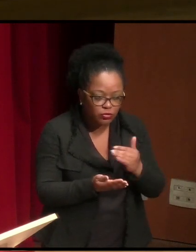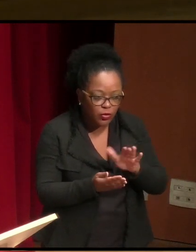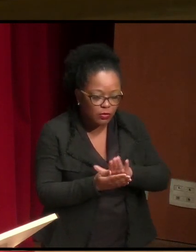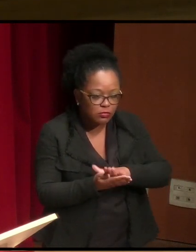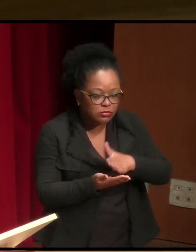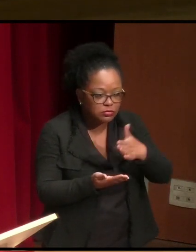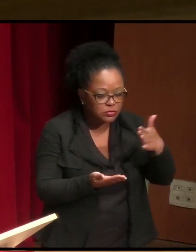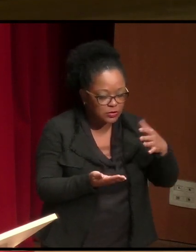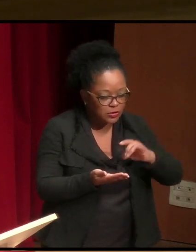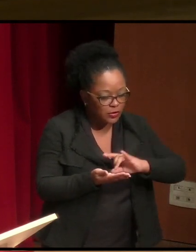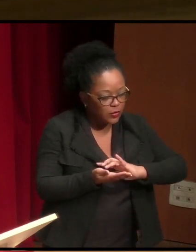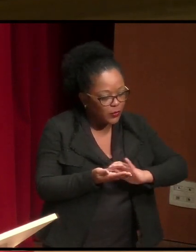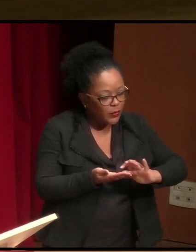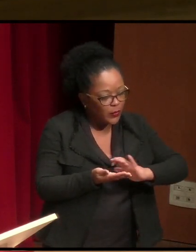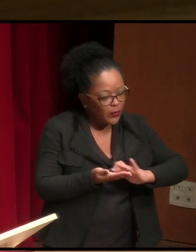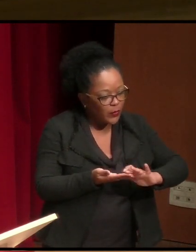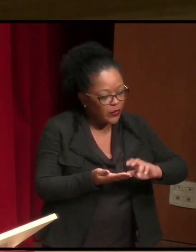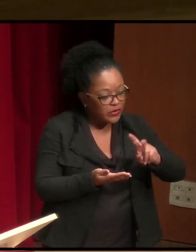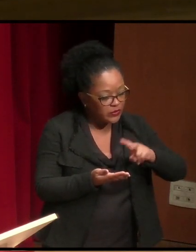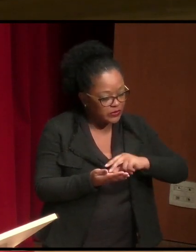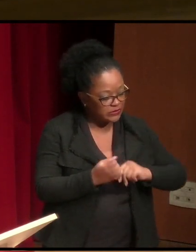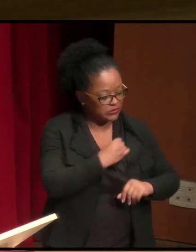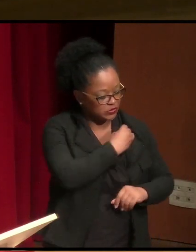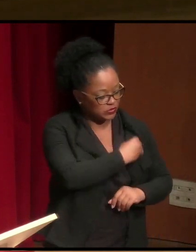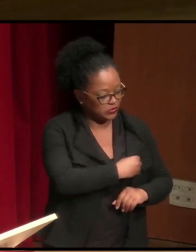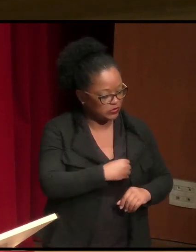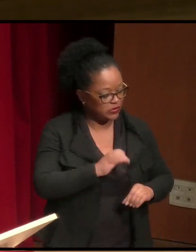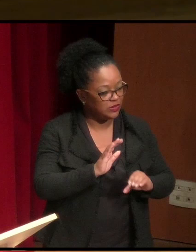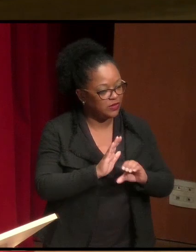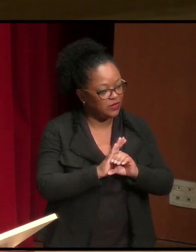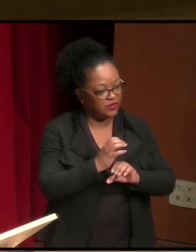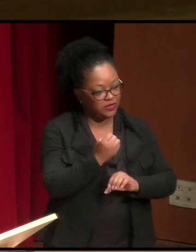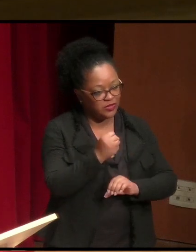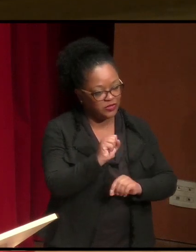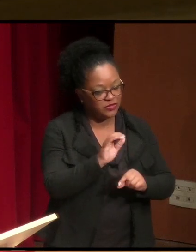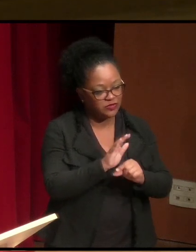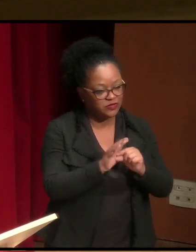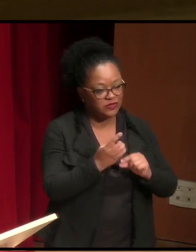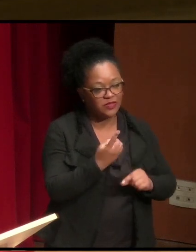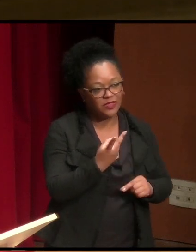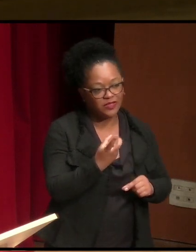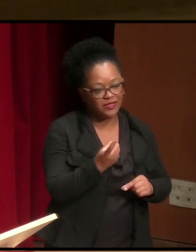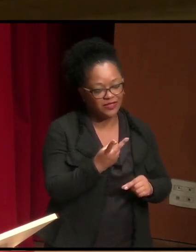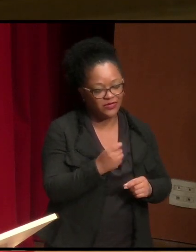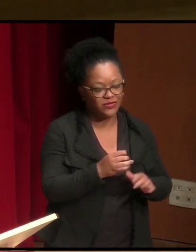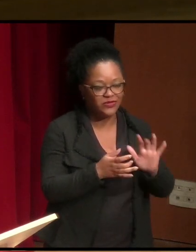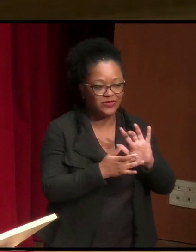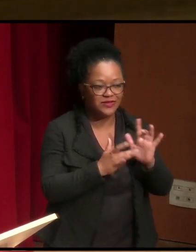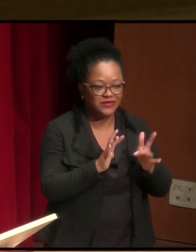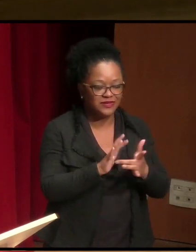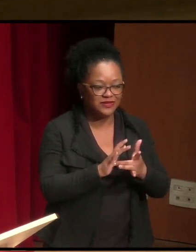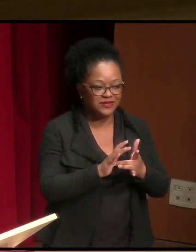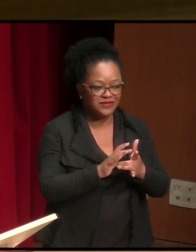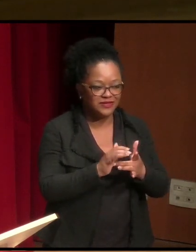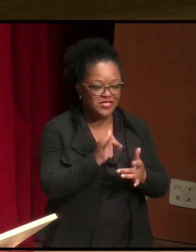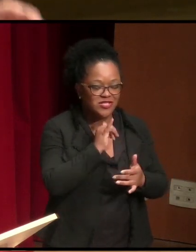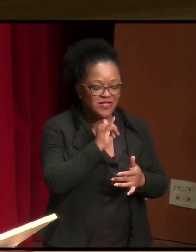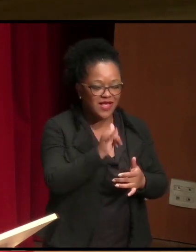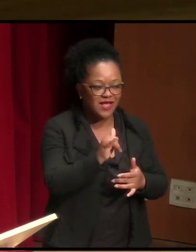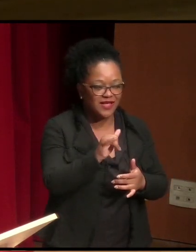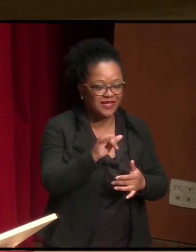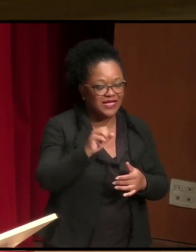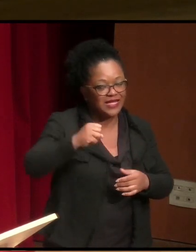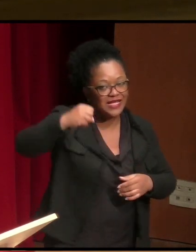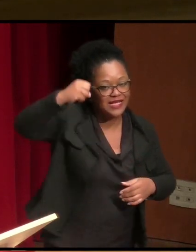versículo que eu mais gosto, que é João 8,12, quando ele diz, né, quando o Senhor Jesus diz que ele é a luz do mundo,